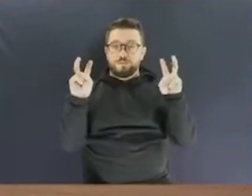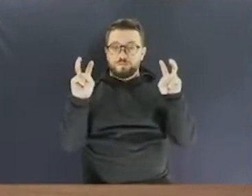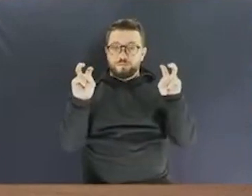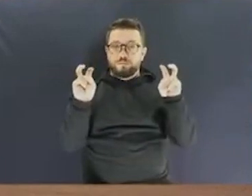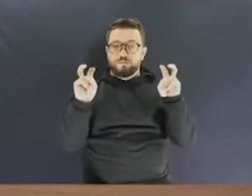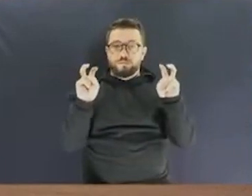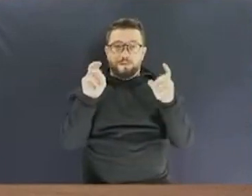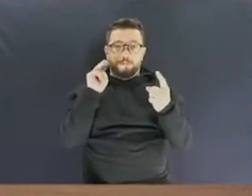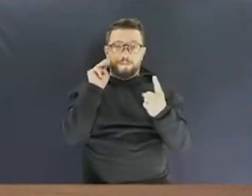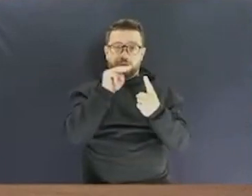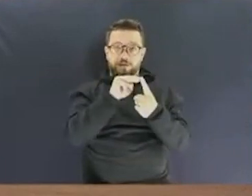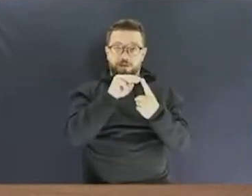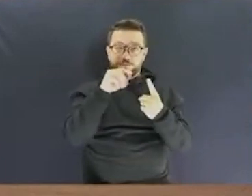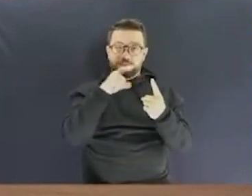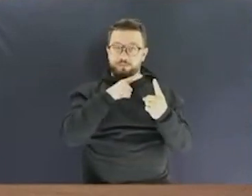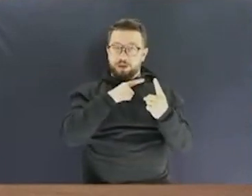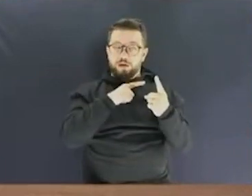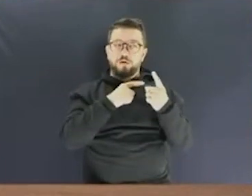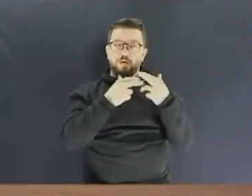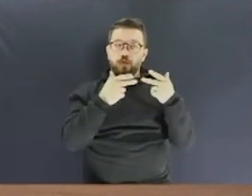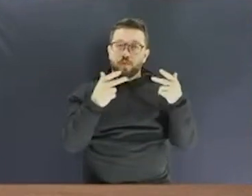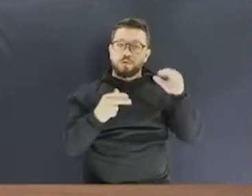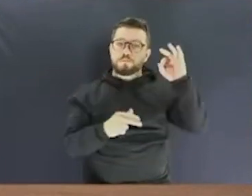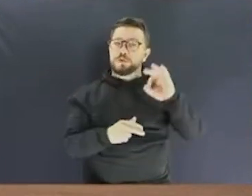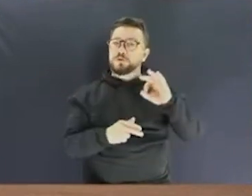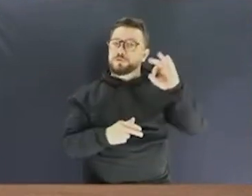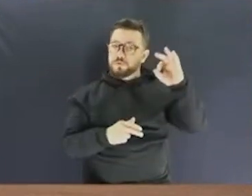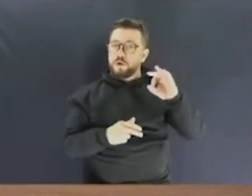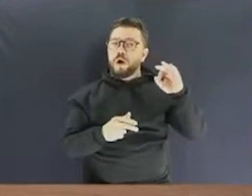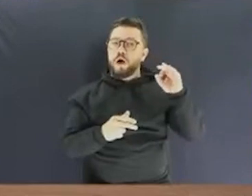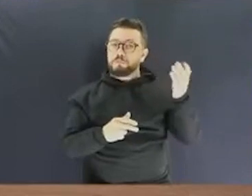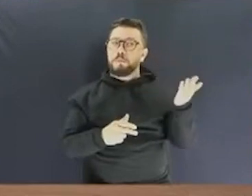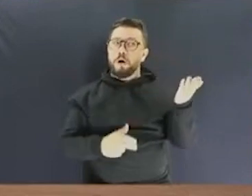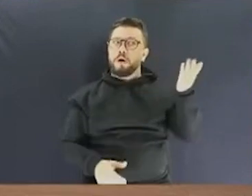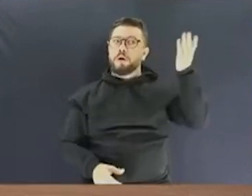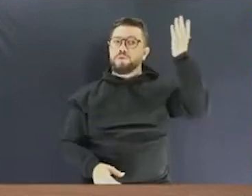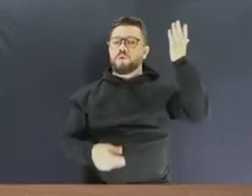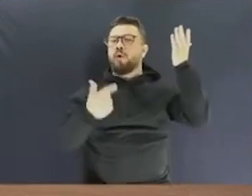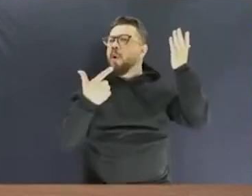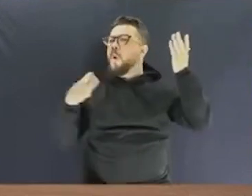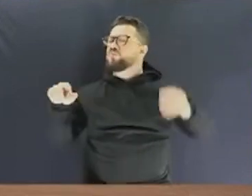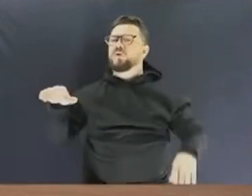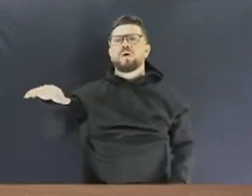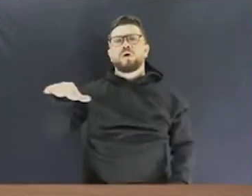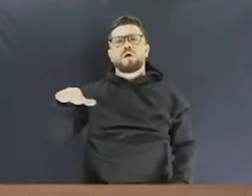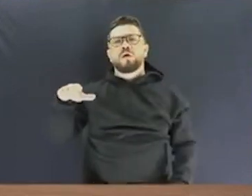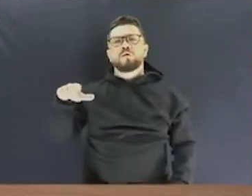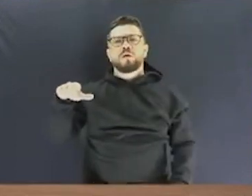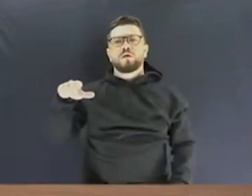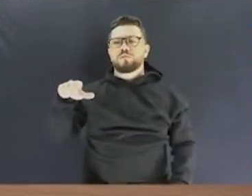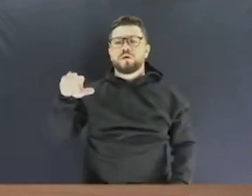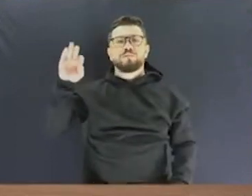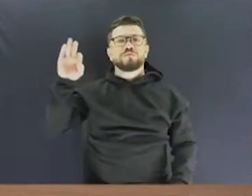em algumas áreas a gente vê que tem um percentual alto atingido, mas em outras ainda um percentual bem alto em andamento,